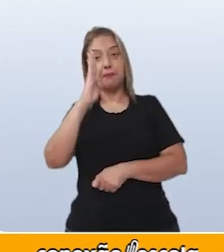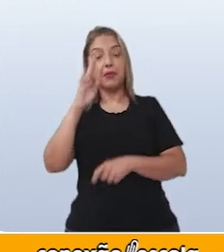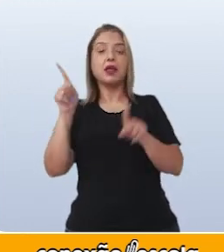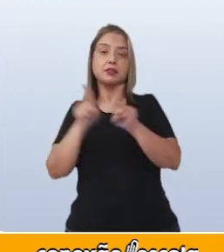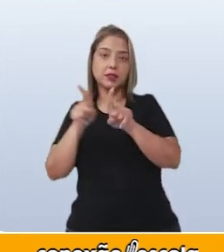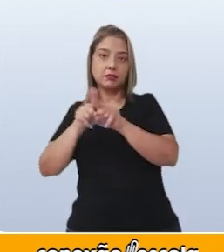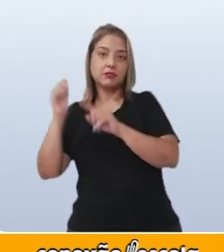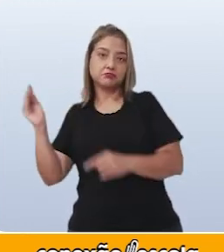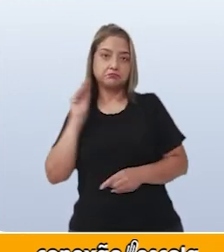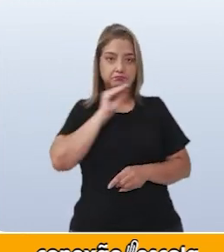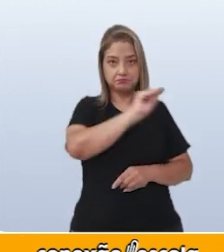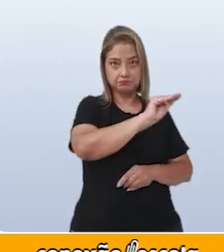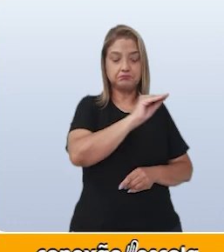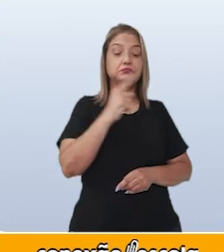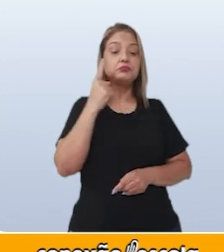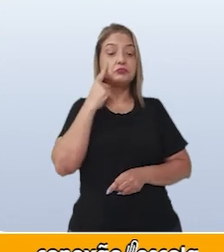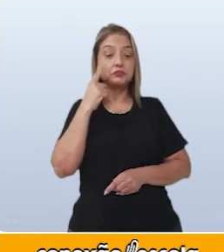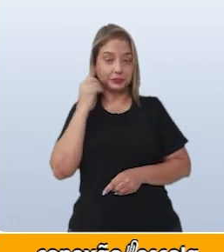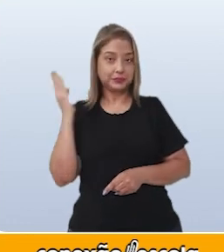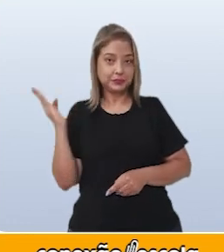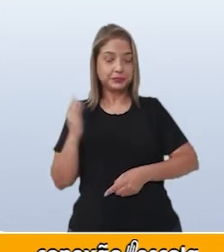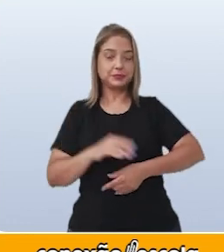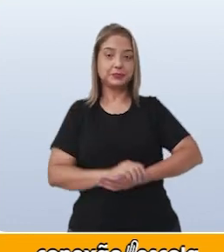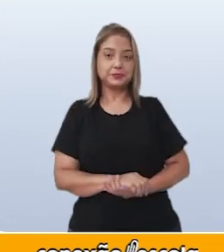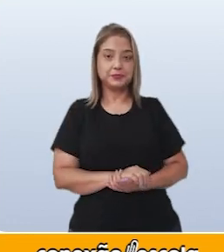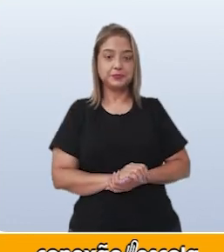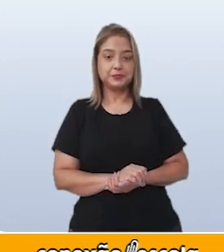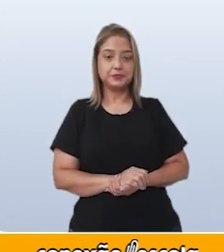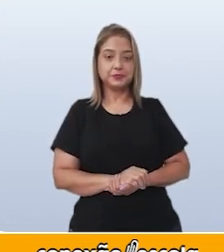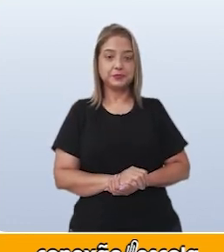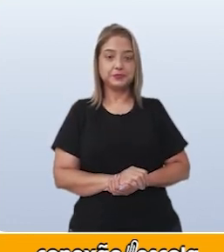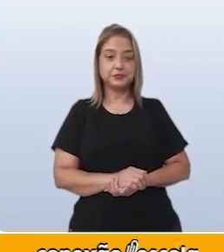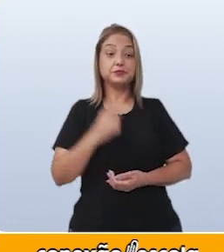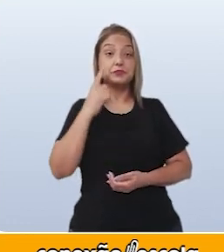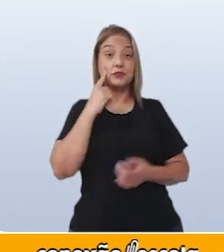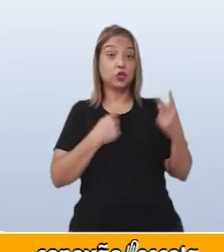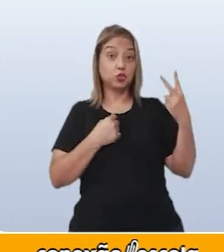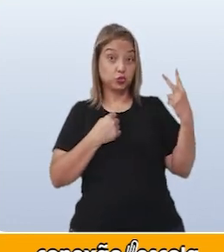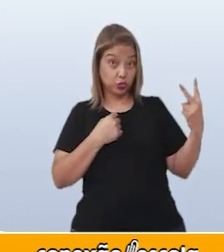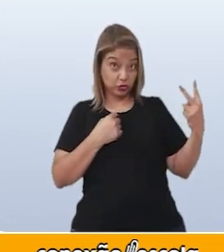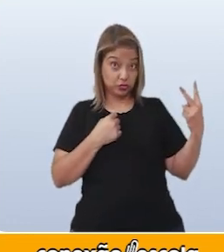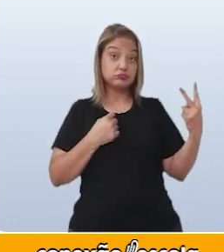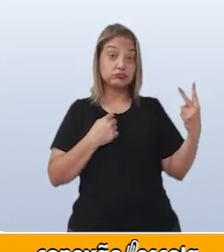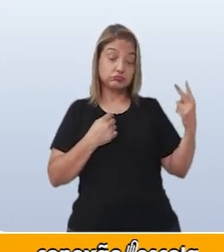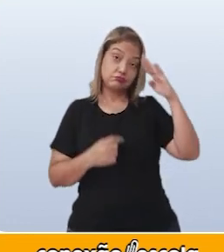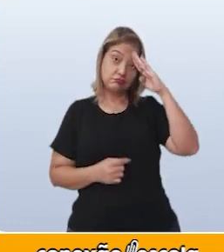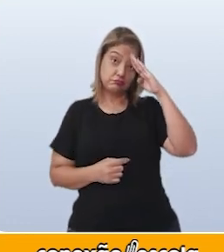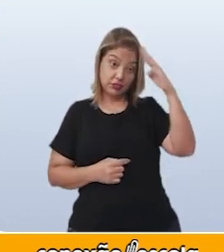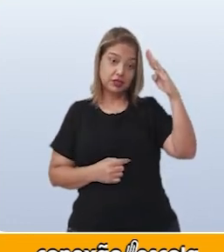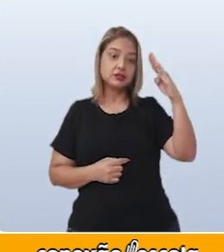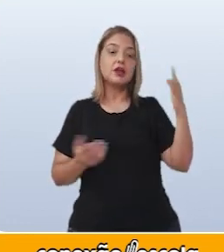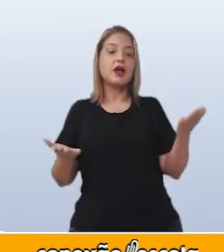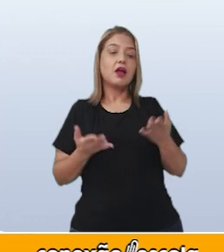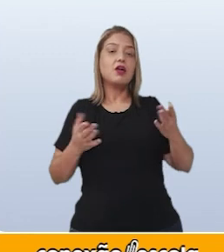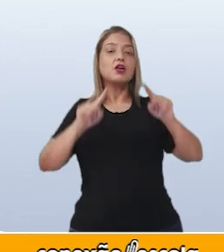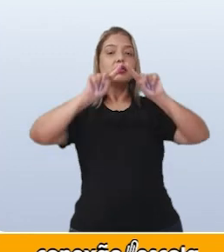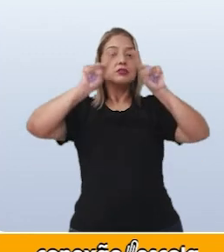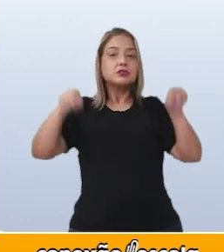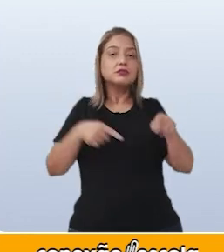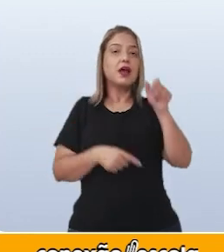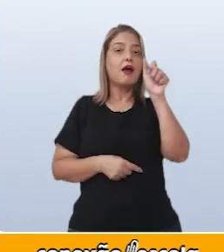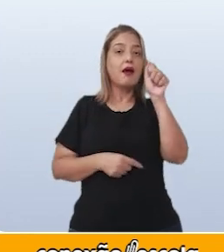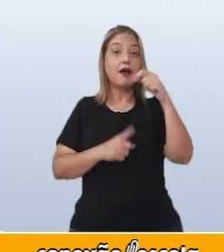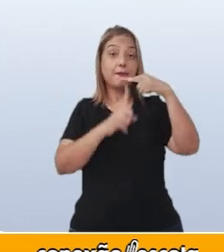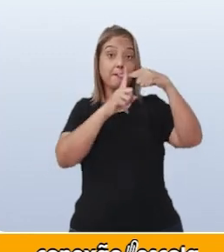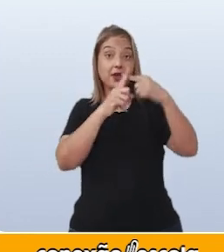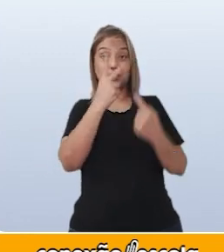evidência. Então, vou fazer isso. Coloco o 2 em evidência aqui, ficamos com a